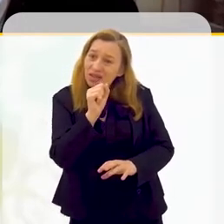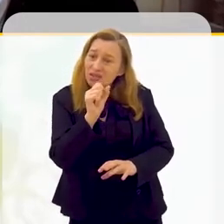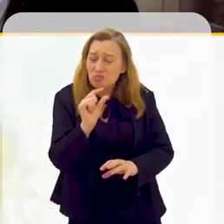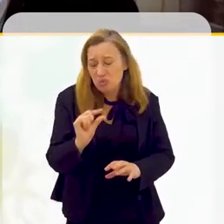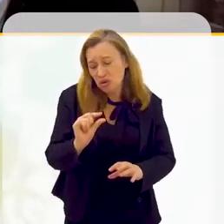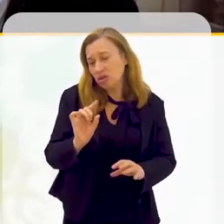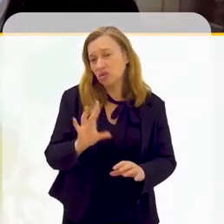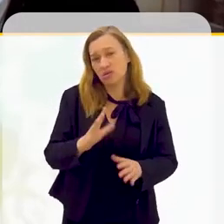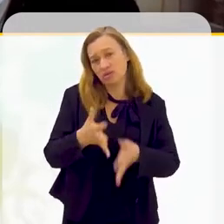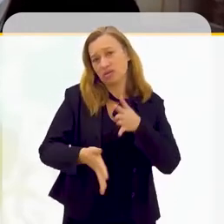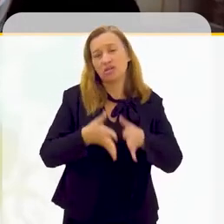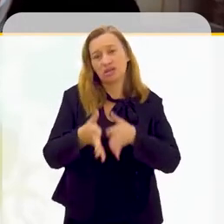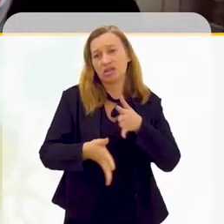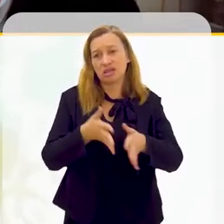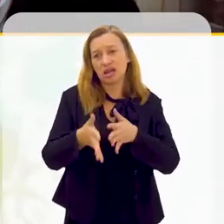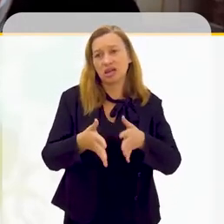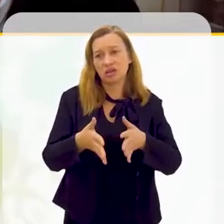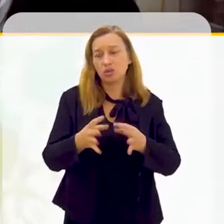sinais